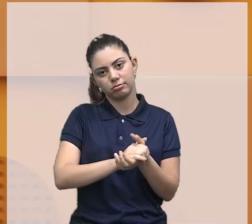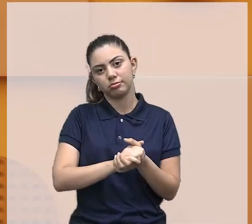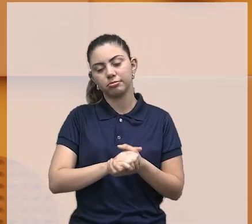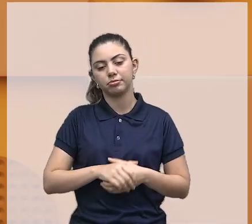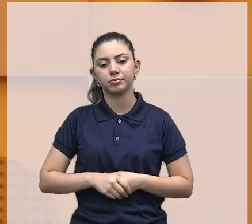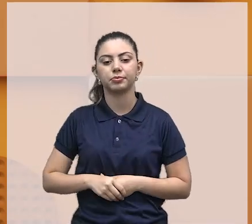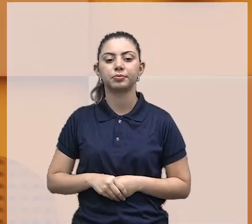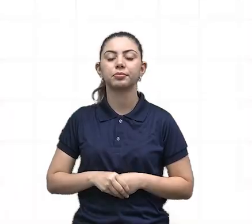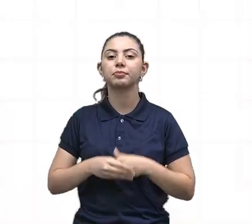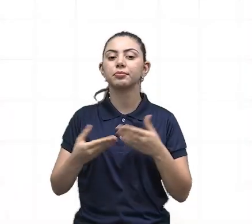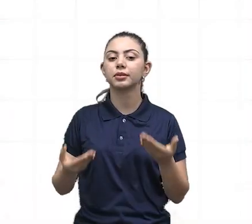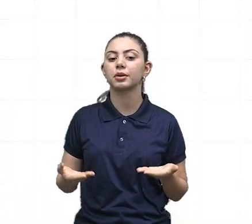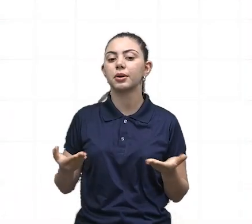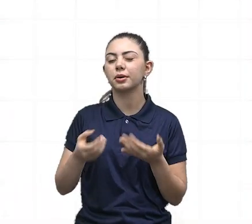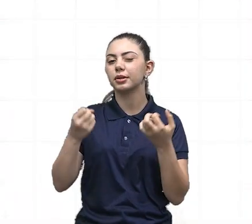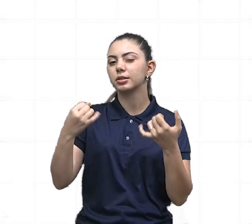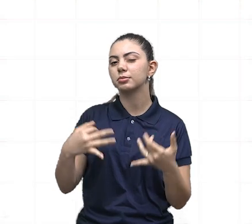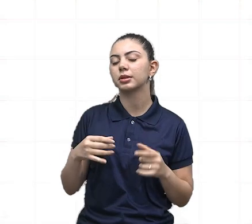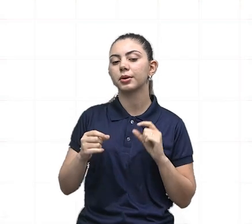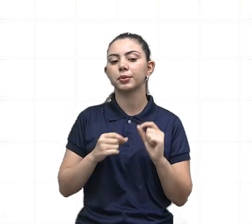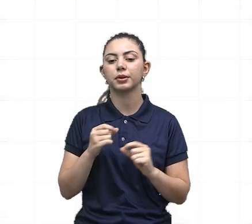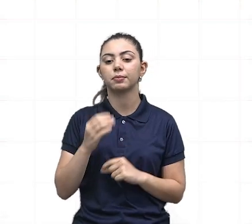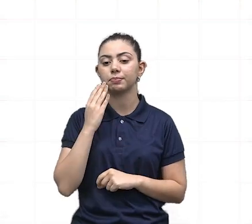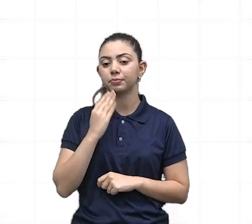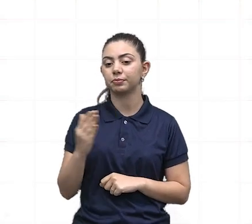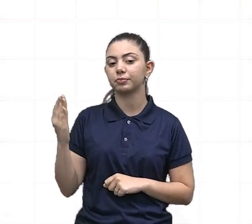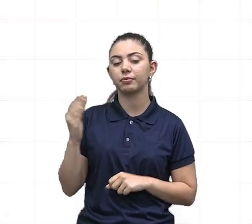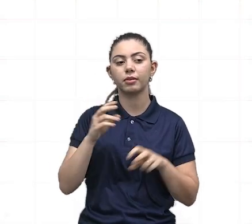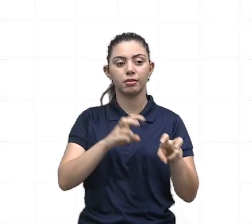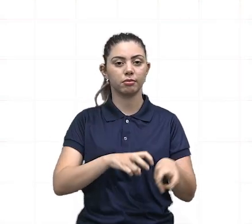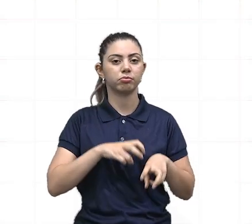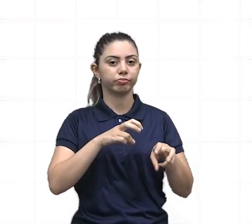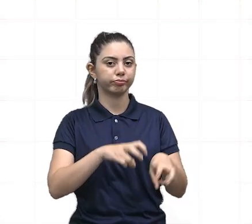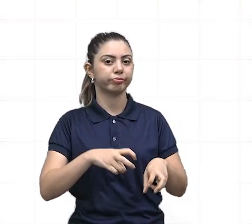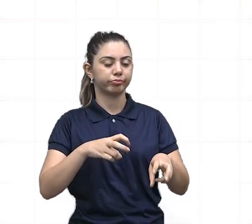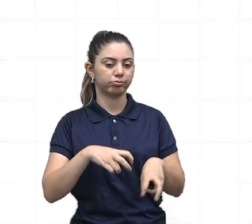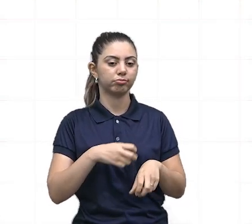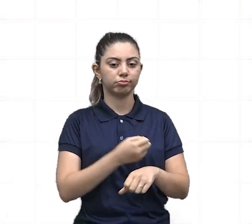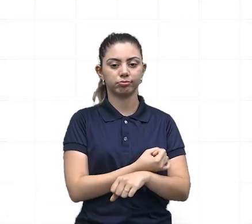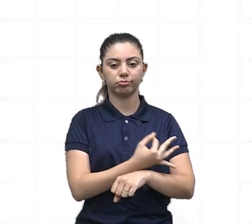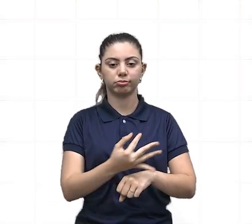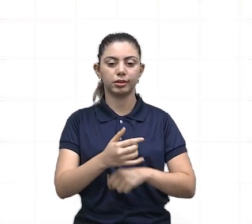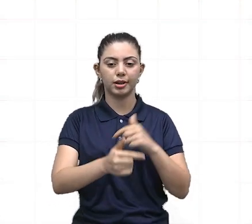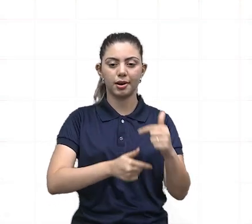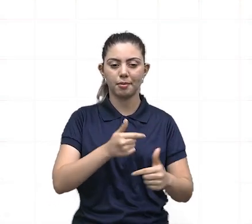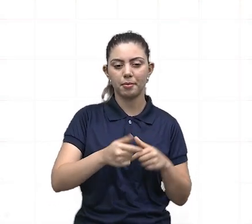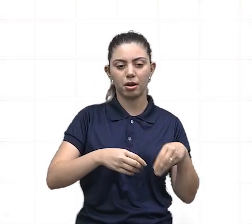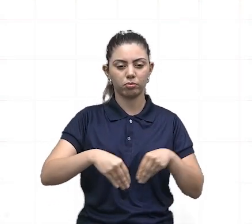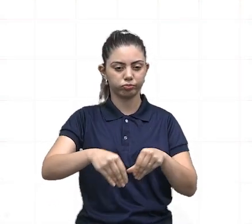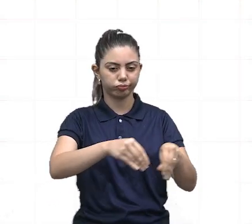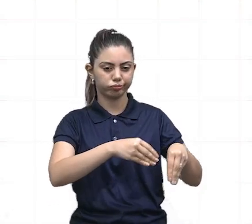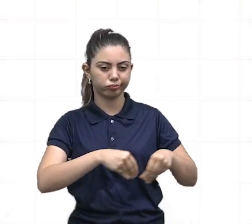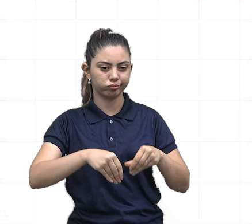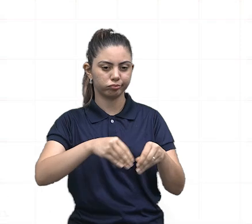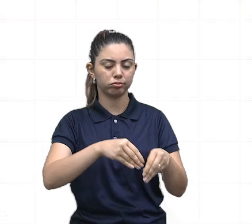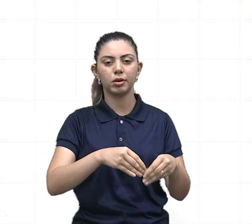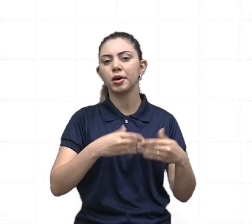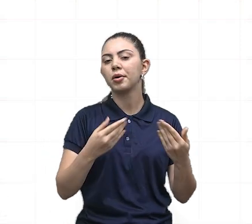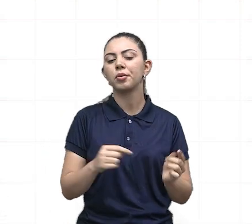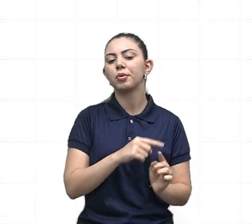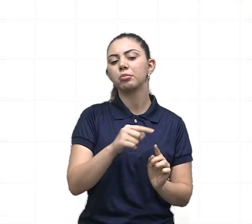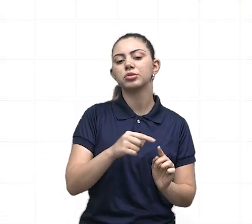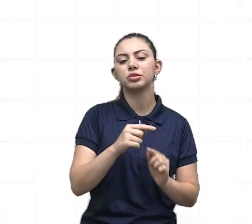agora sobre os camponeses. Então, são os laboratores, trabalhavam na terra, sua tarefa era garantir